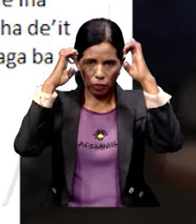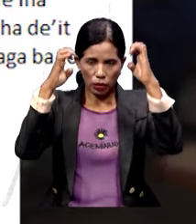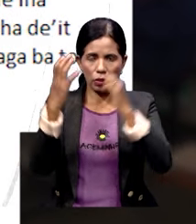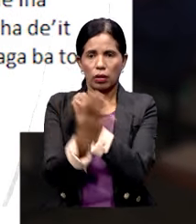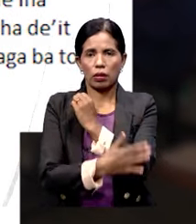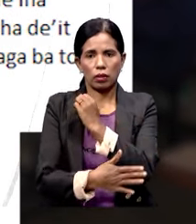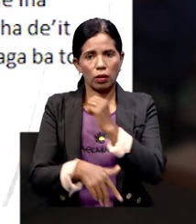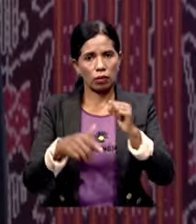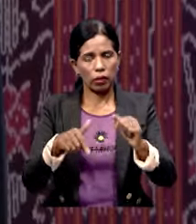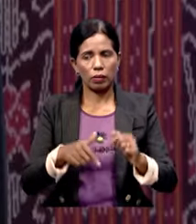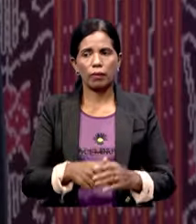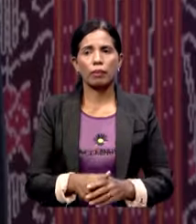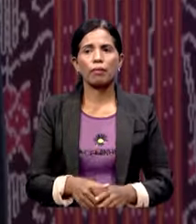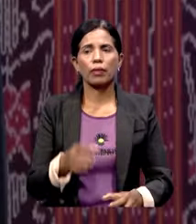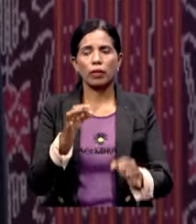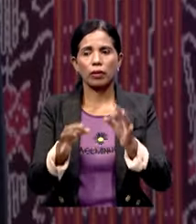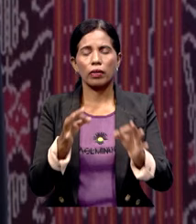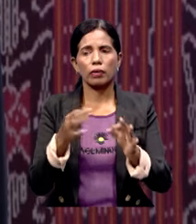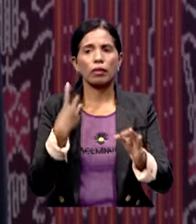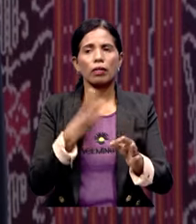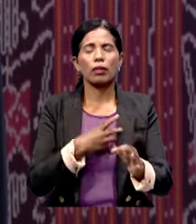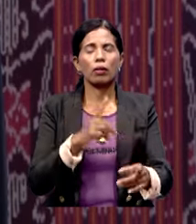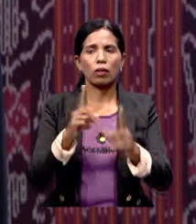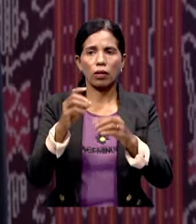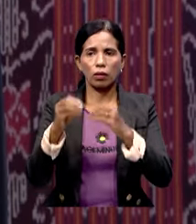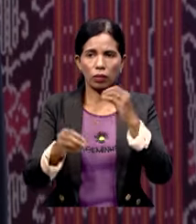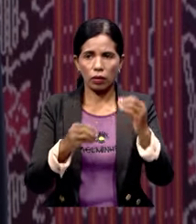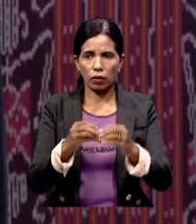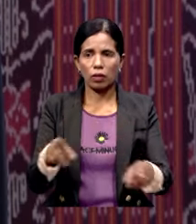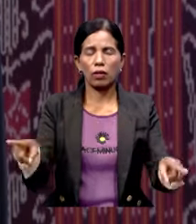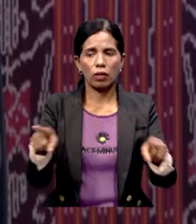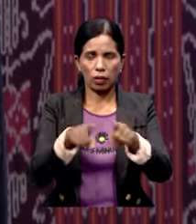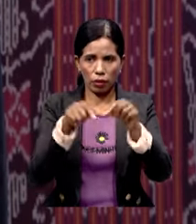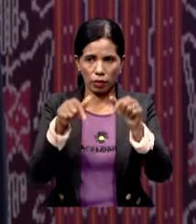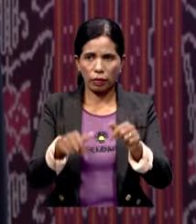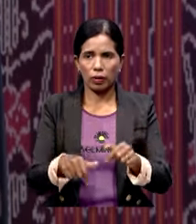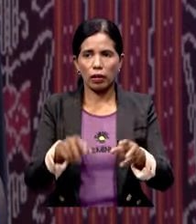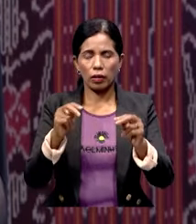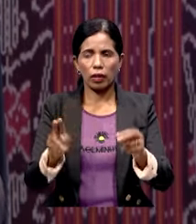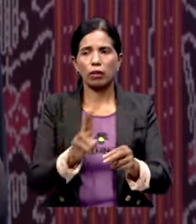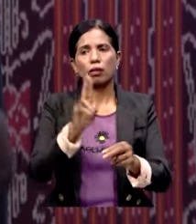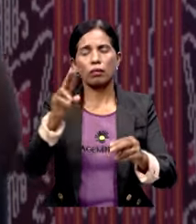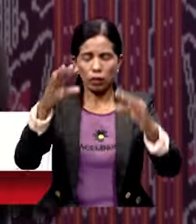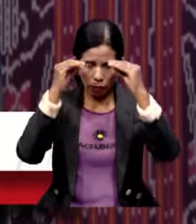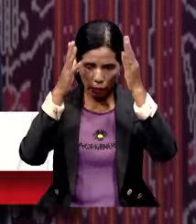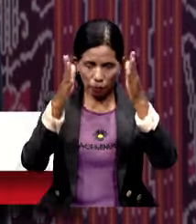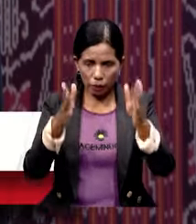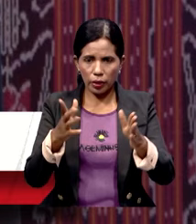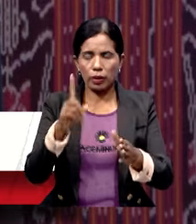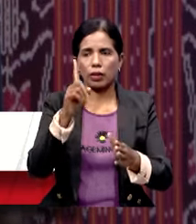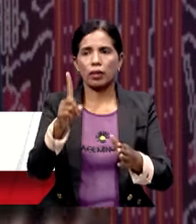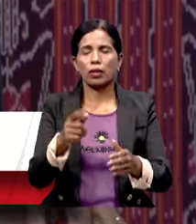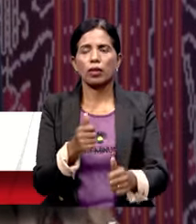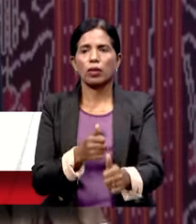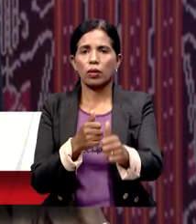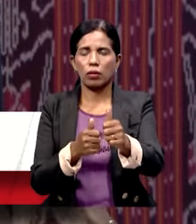harailaran. Se ita kulia kona ba qualidade educação dala nida makane. O tem que gere professor, professor ida tu